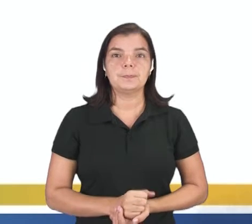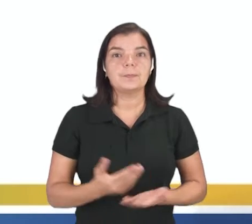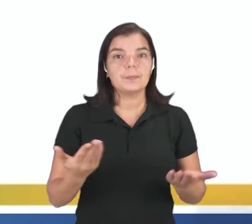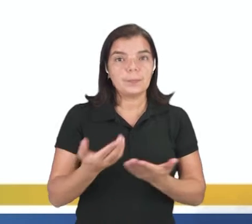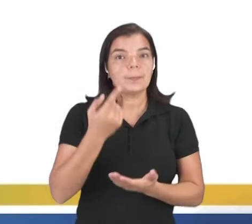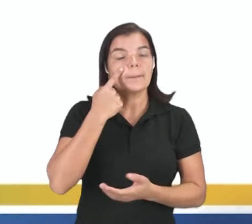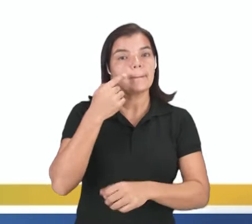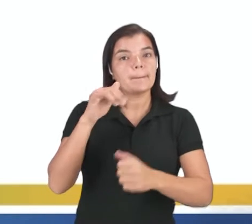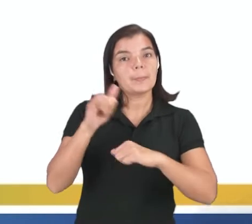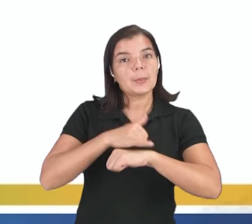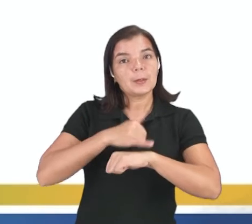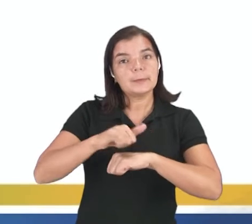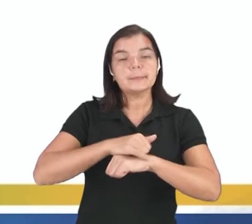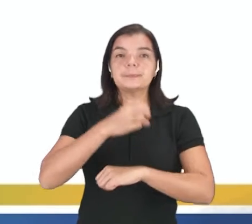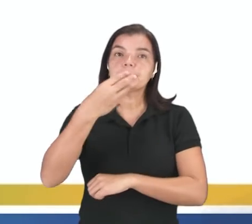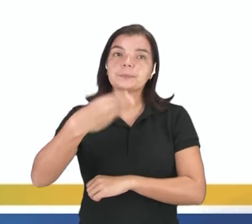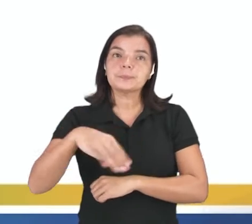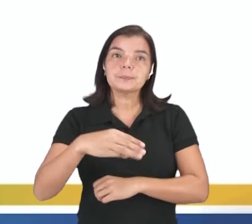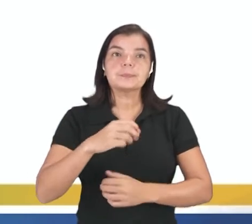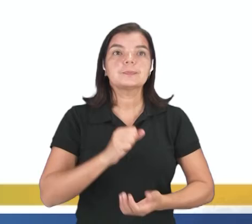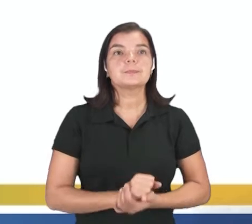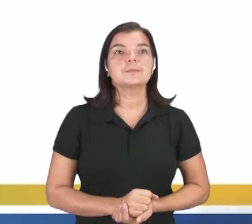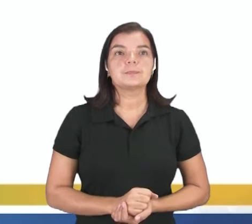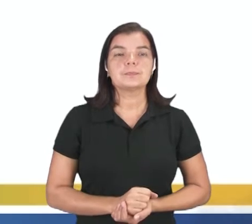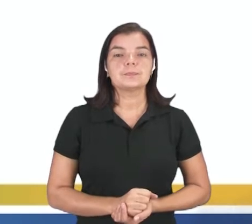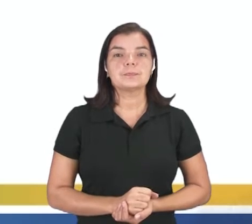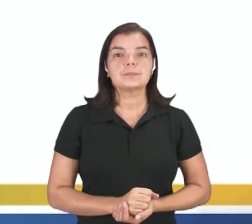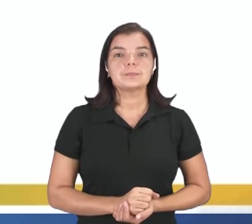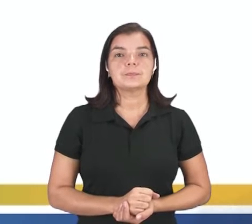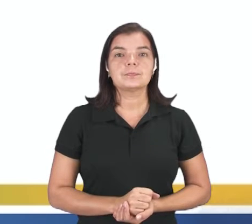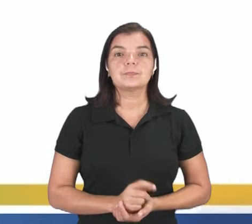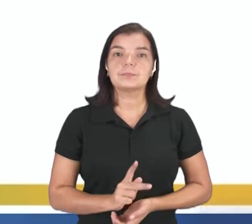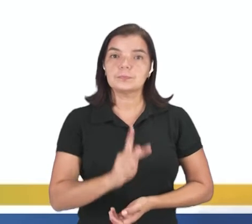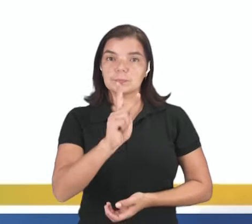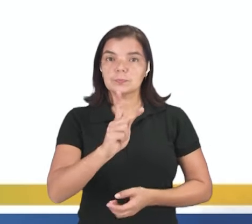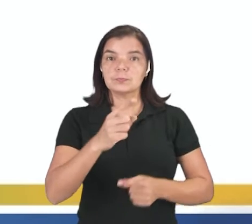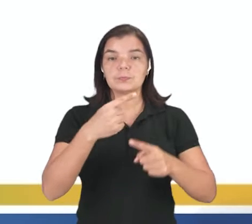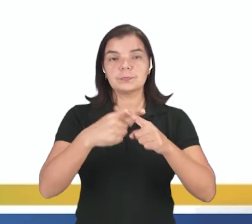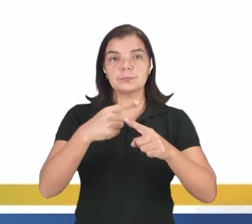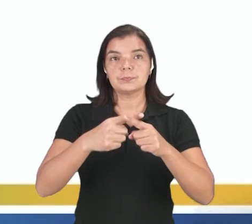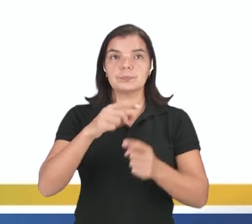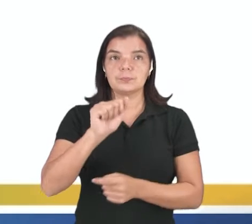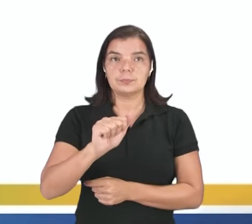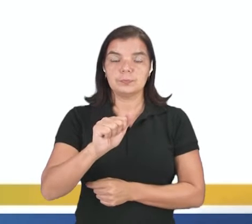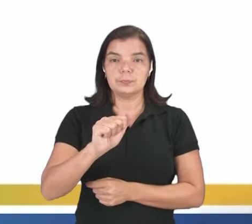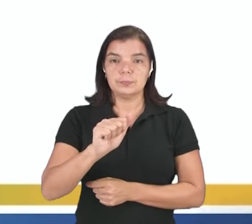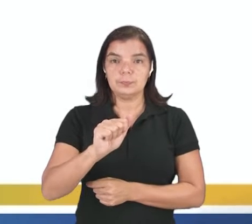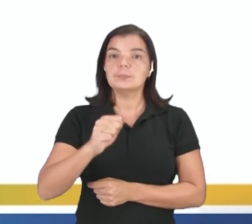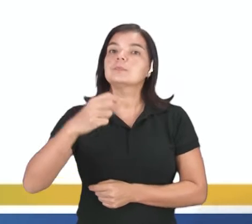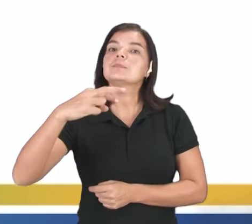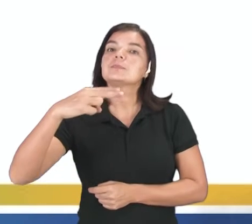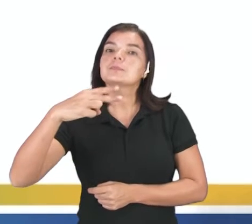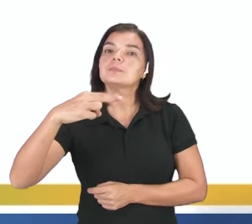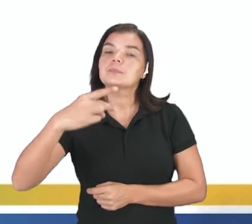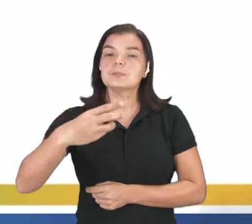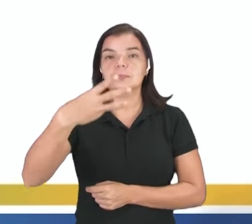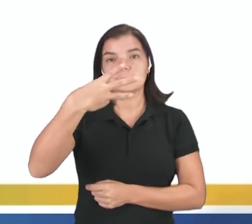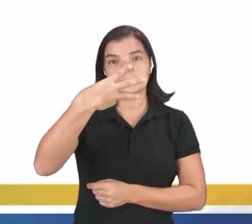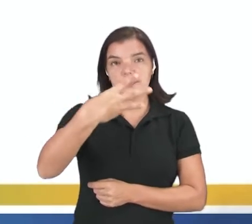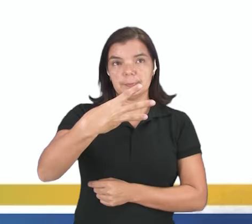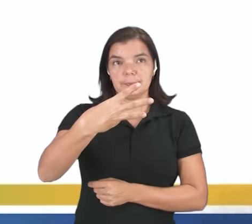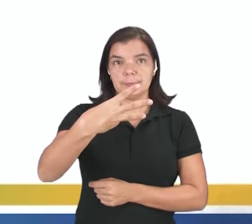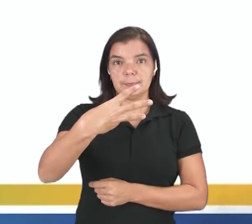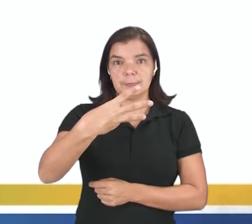agora a estratégia matemática. Acompanhe aí. K vezes a matriz A é